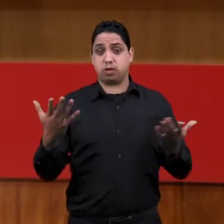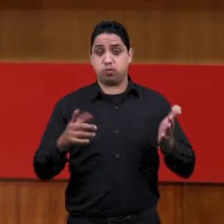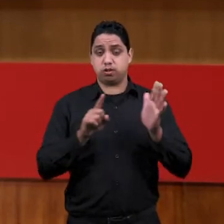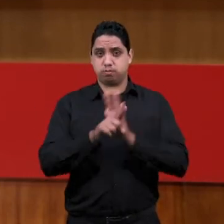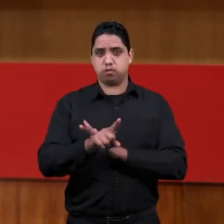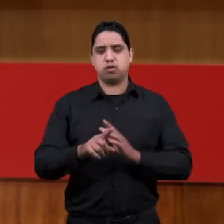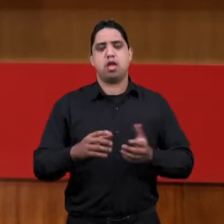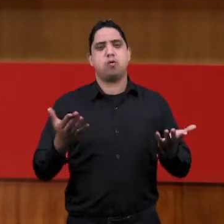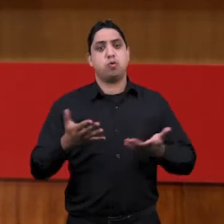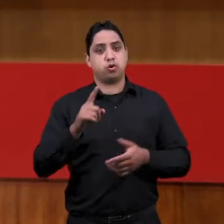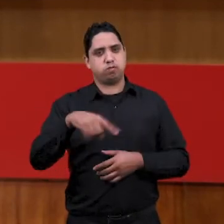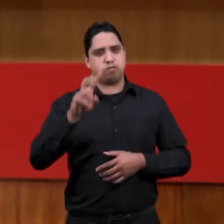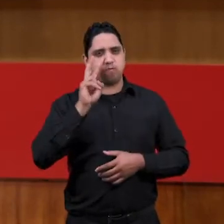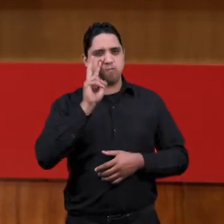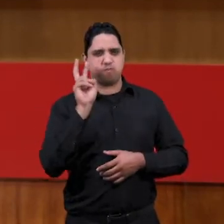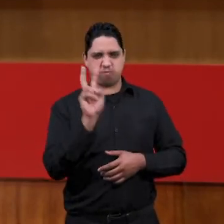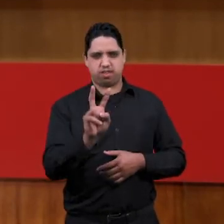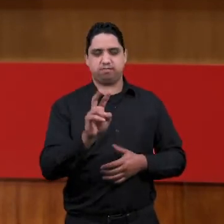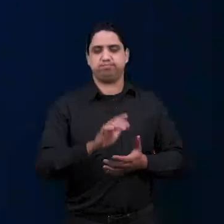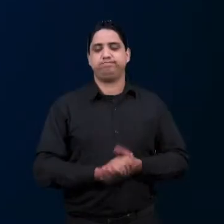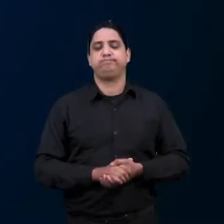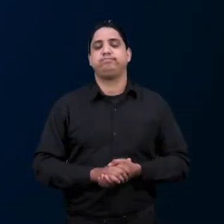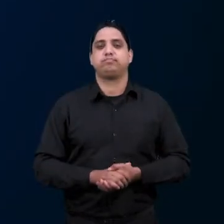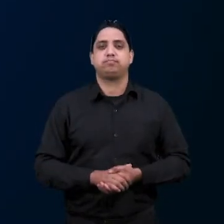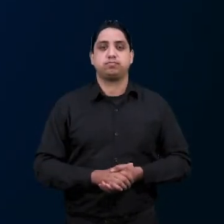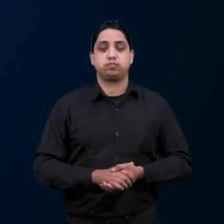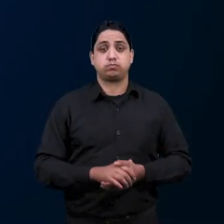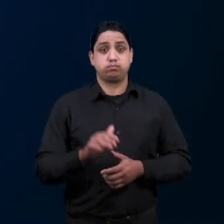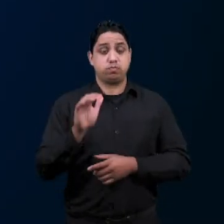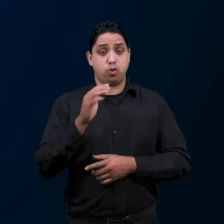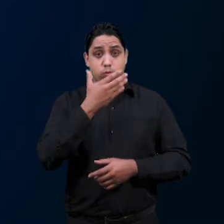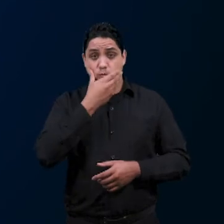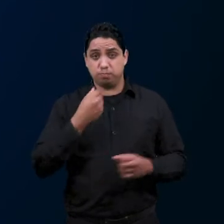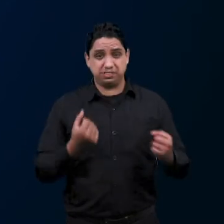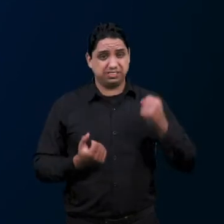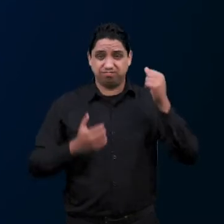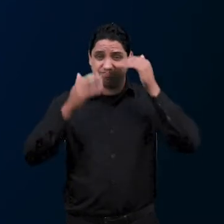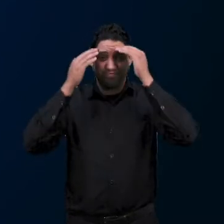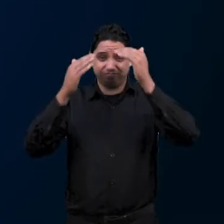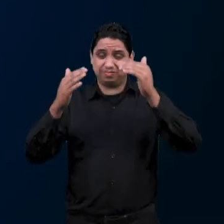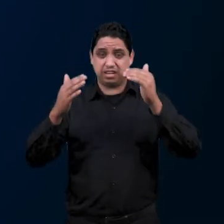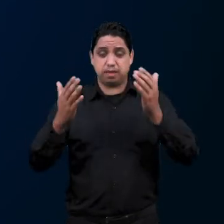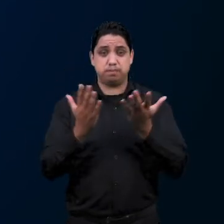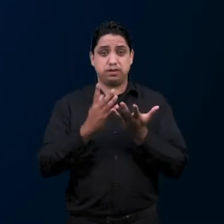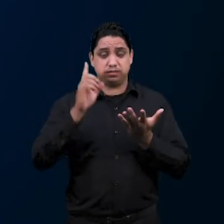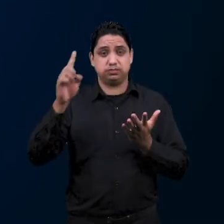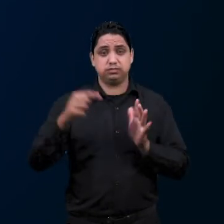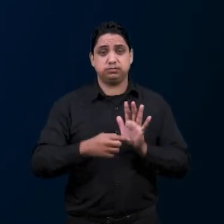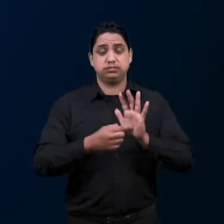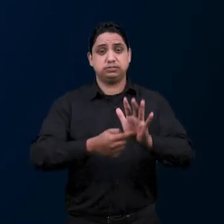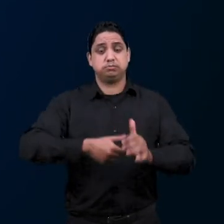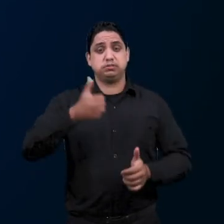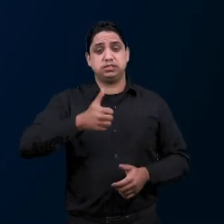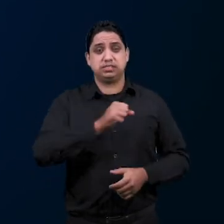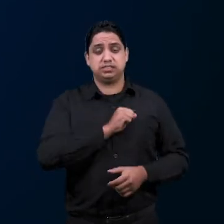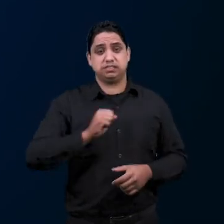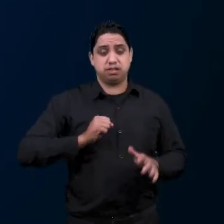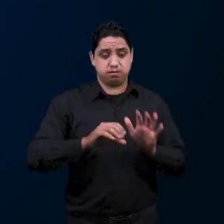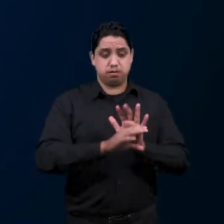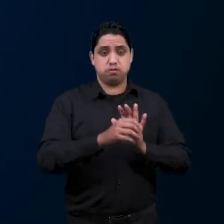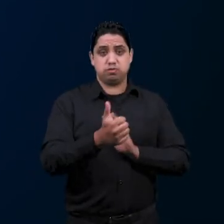Vamos participar, então, e ouvir, então. Saul não foi obediente ao Senhor, assim como nos mostra a palavra em 1